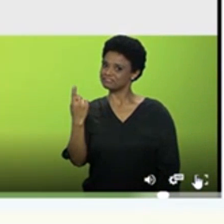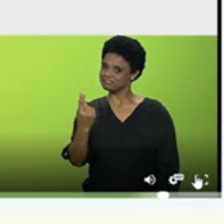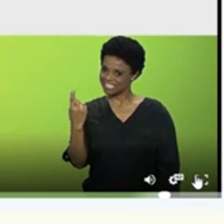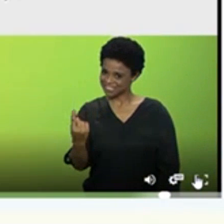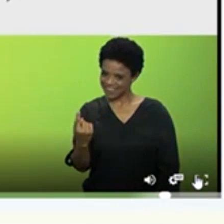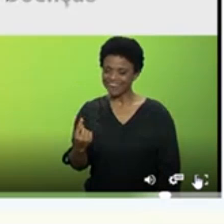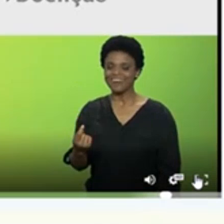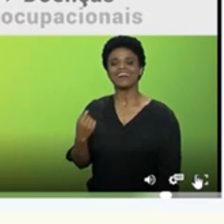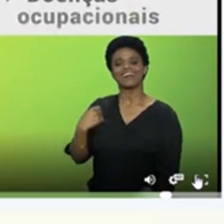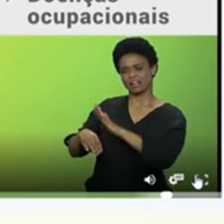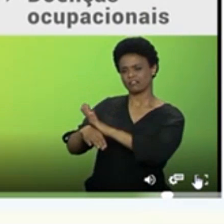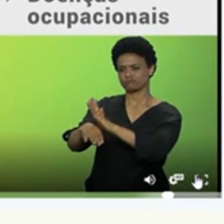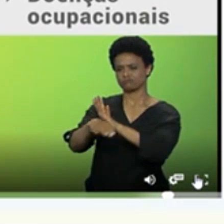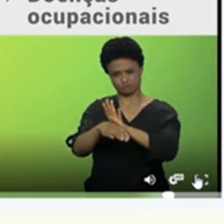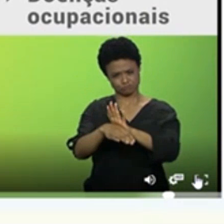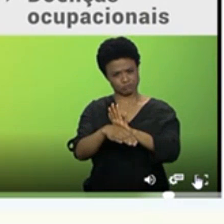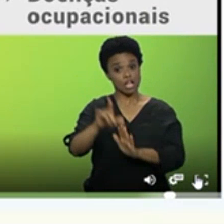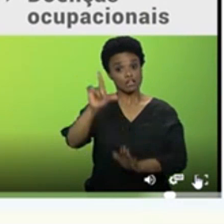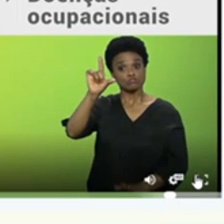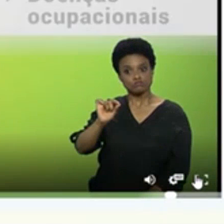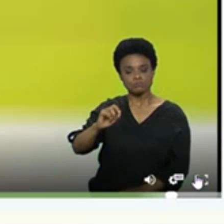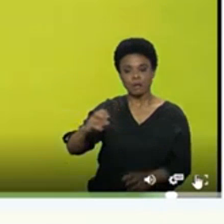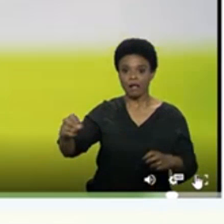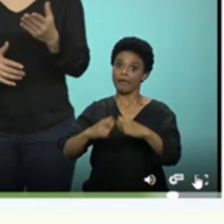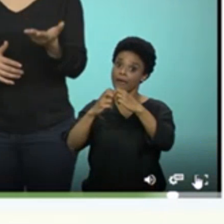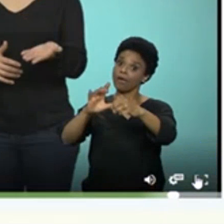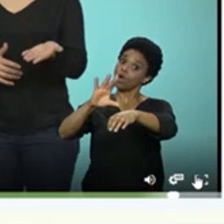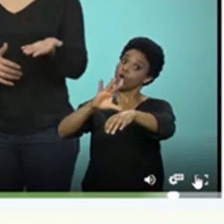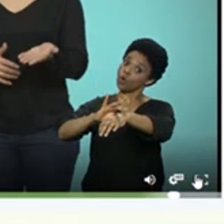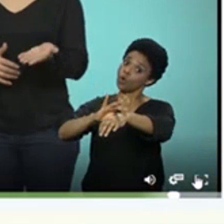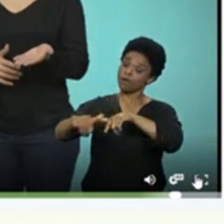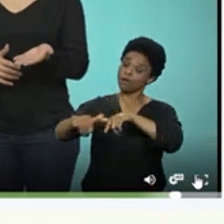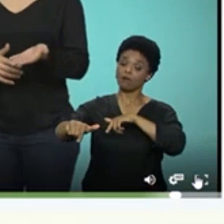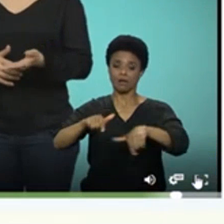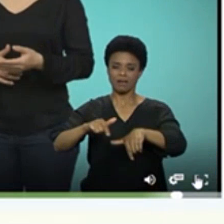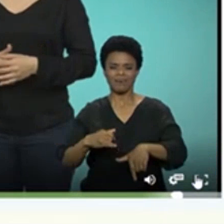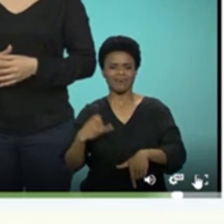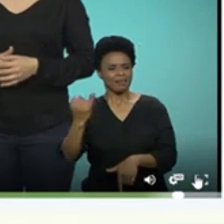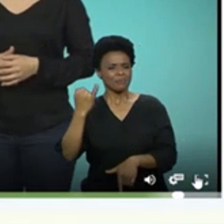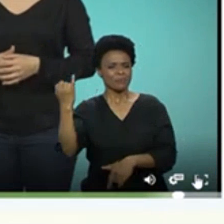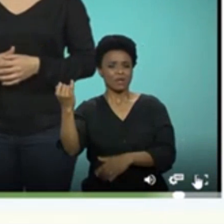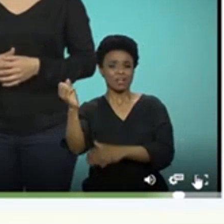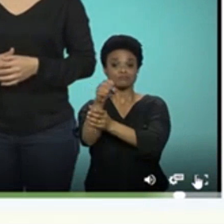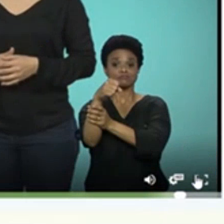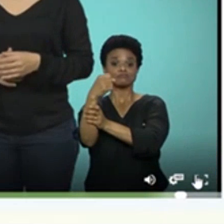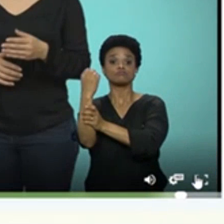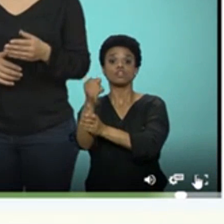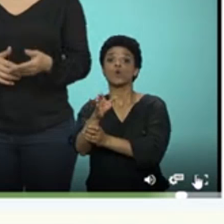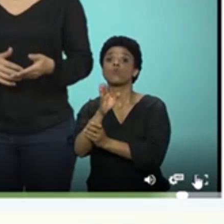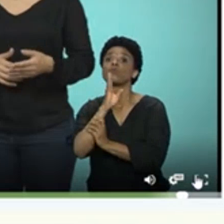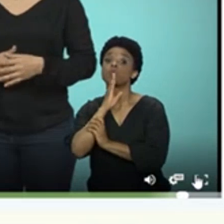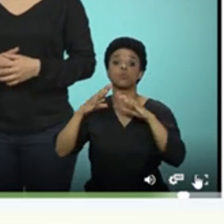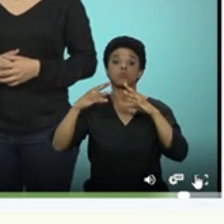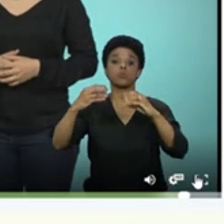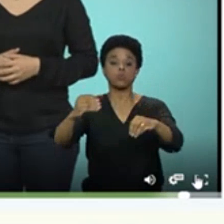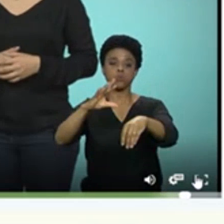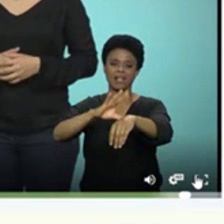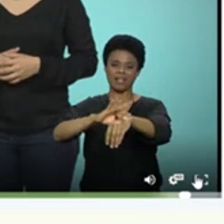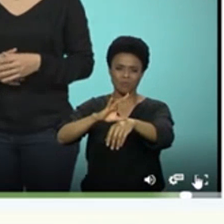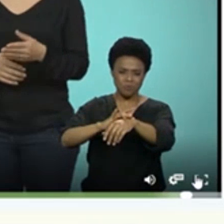ações que previnem muitos acidentes e doenças ocupacionais. É muito importante para o fisioterapeuta conhecer as doenças que